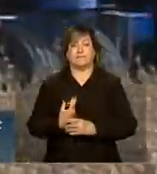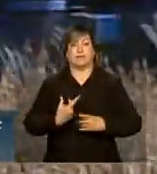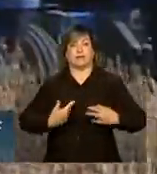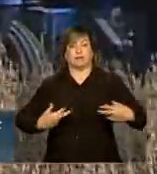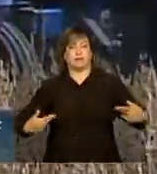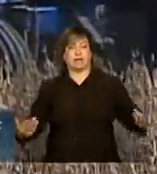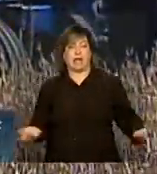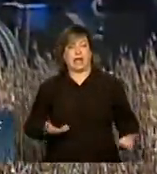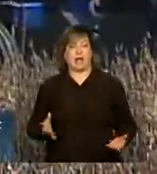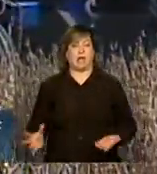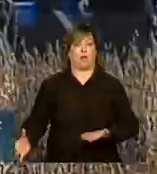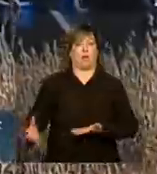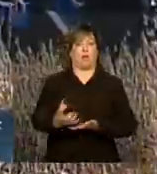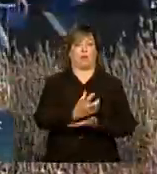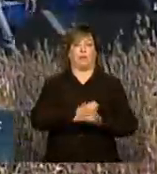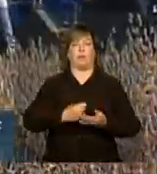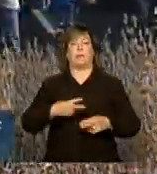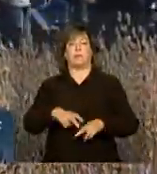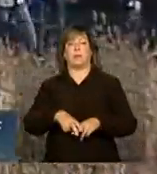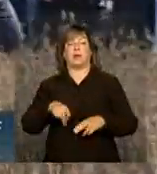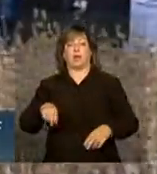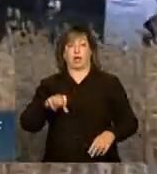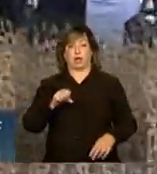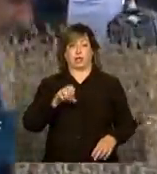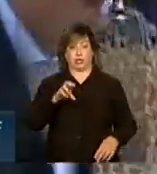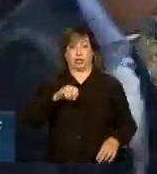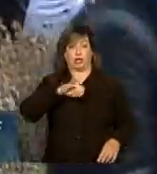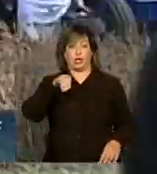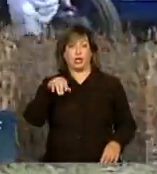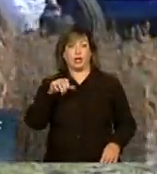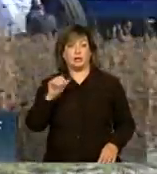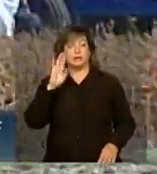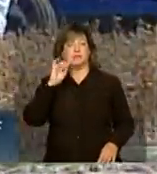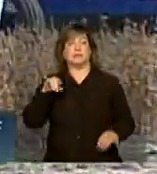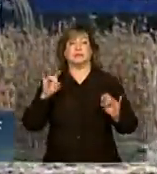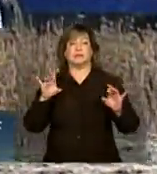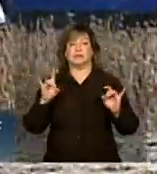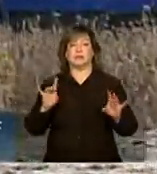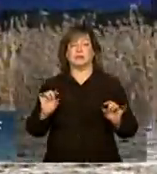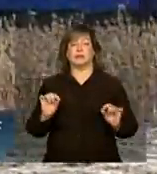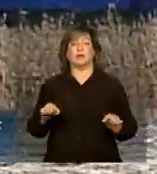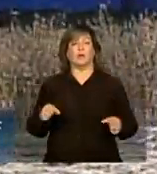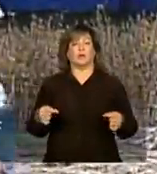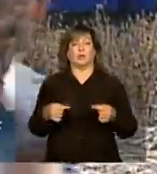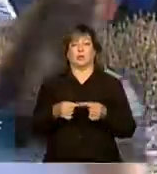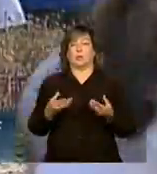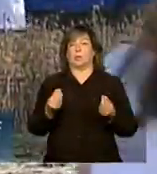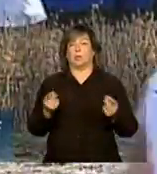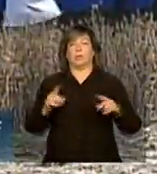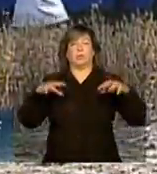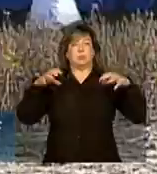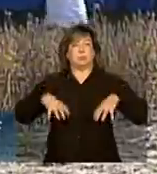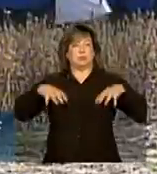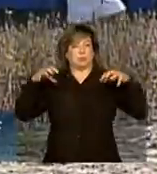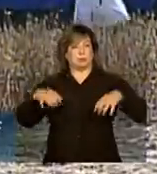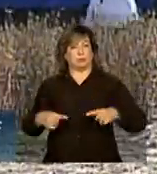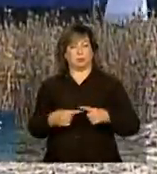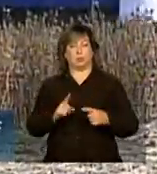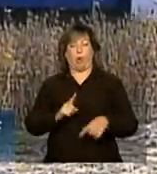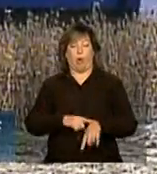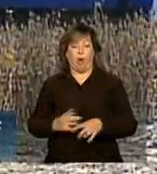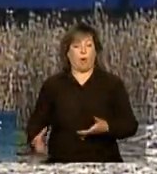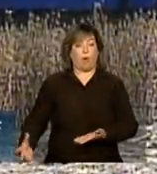colheita isso porque no caso da soja no caso específico da soja o ideal é que não haja muita umidade no momento da